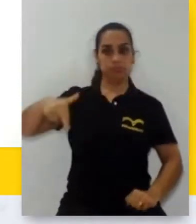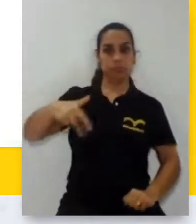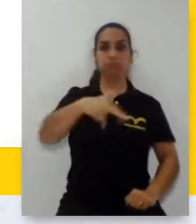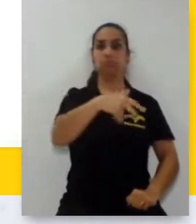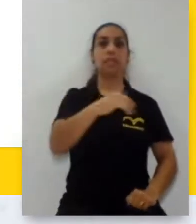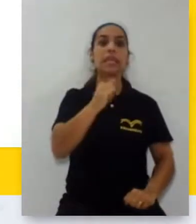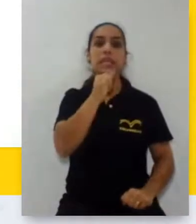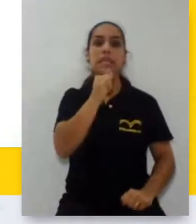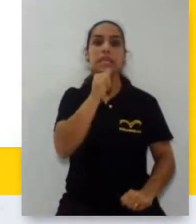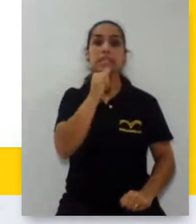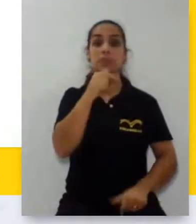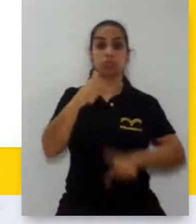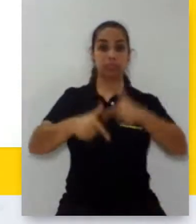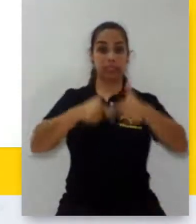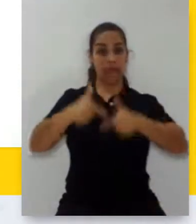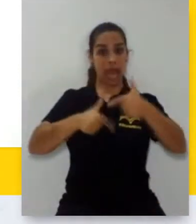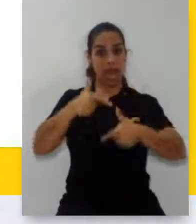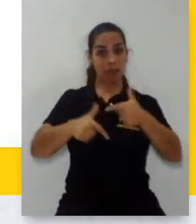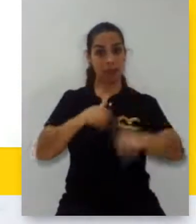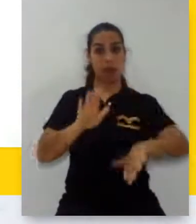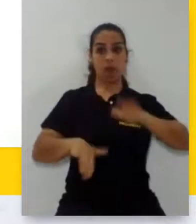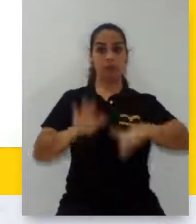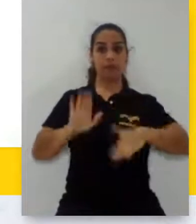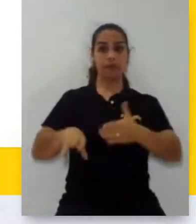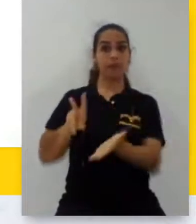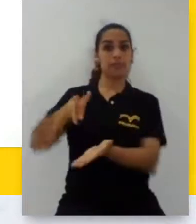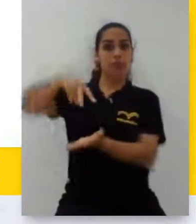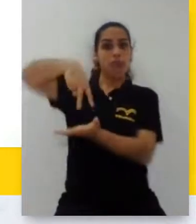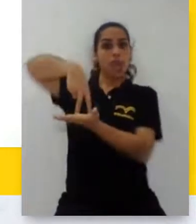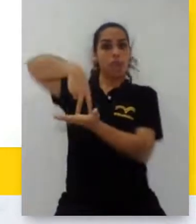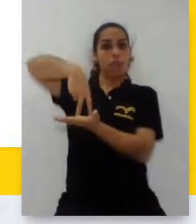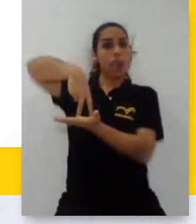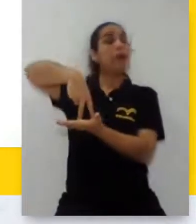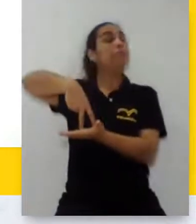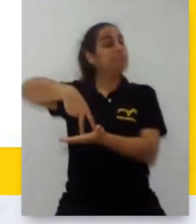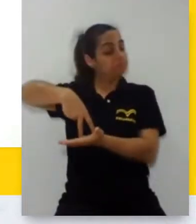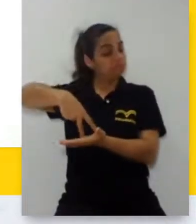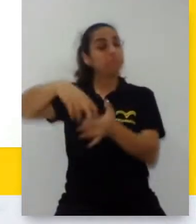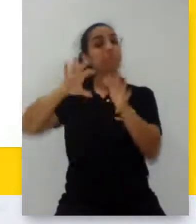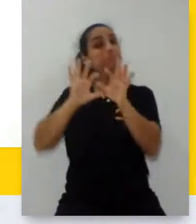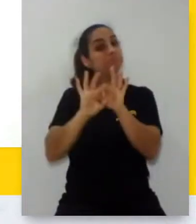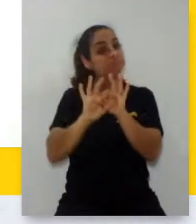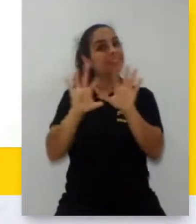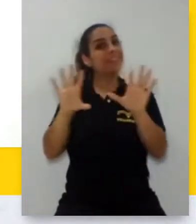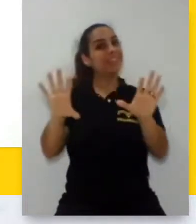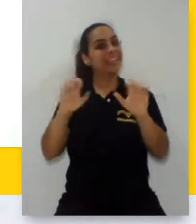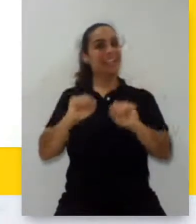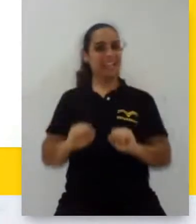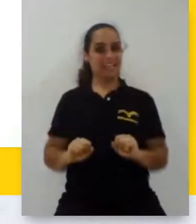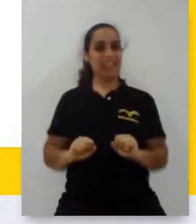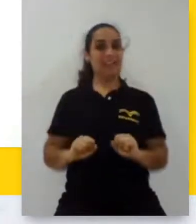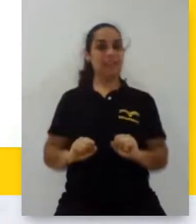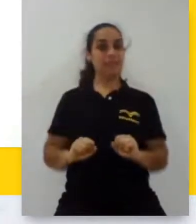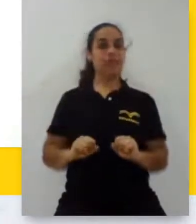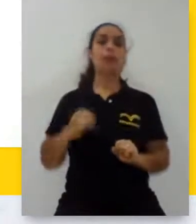possível trabalhar em pé, trabalhe em algum momento em pé, mas enfim, é importante nós termos hábitos e um estilo de vida